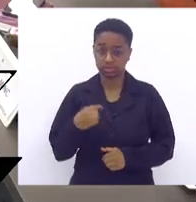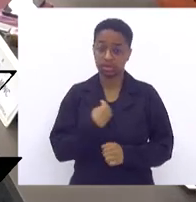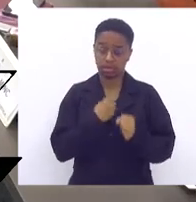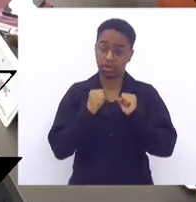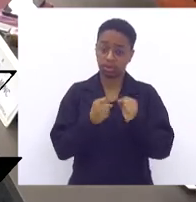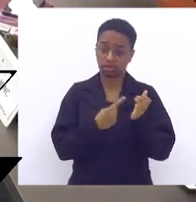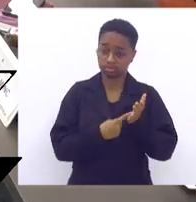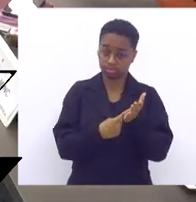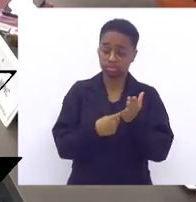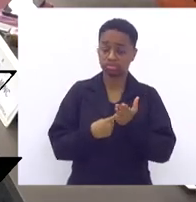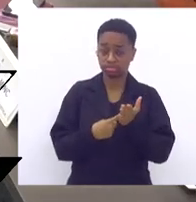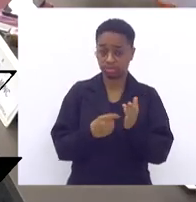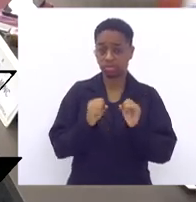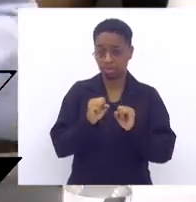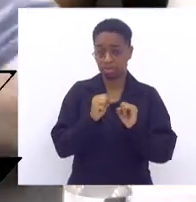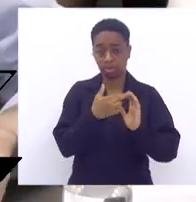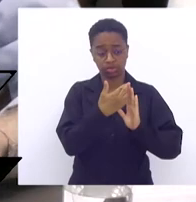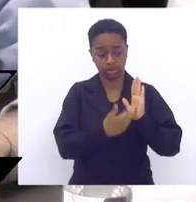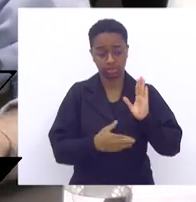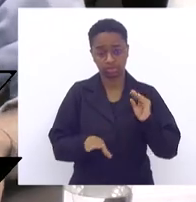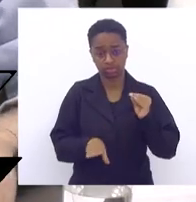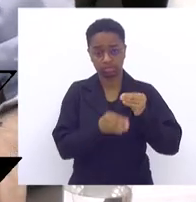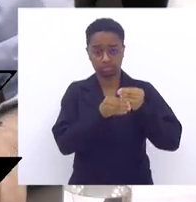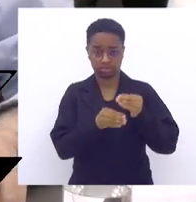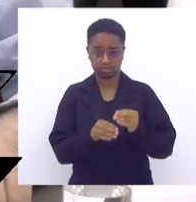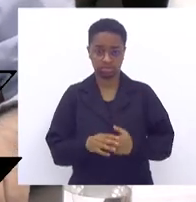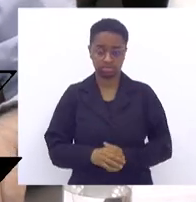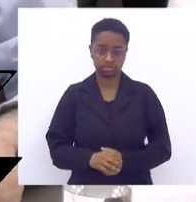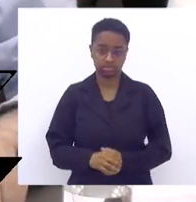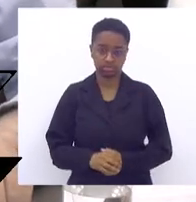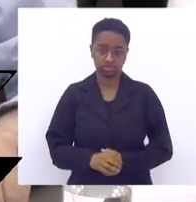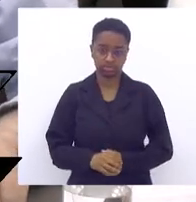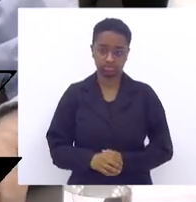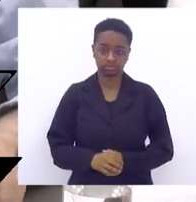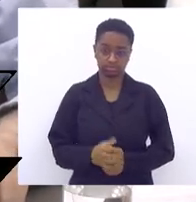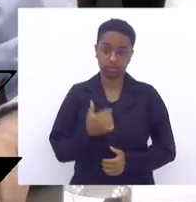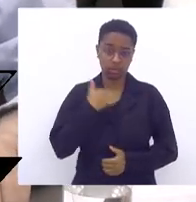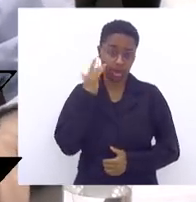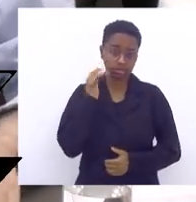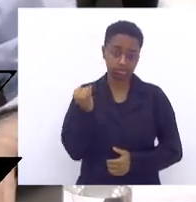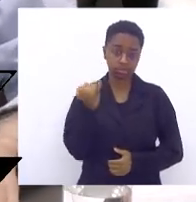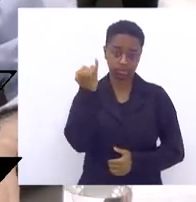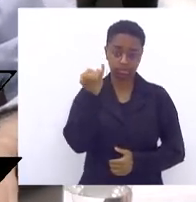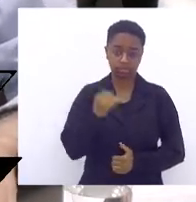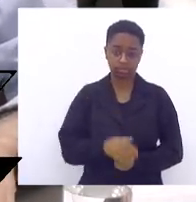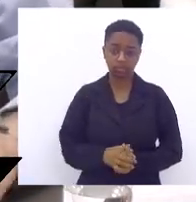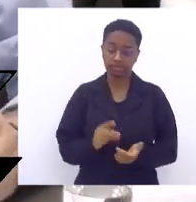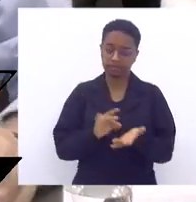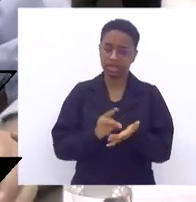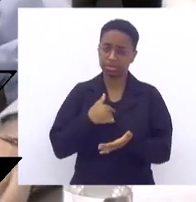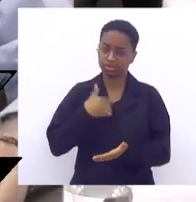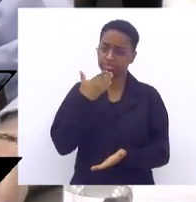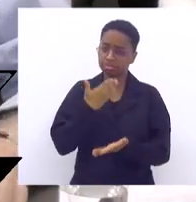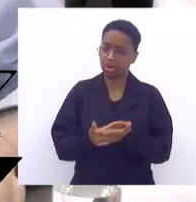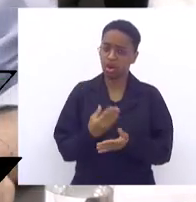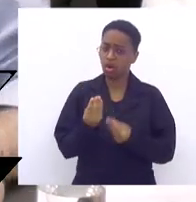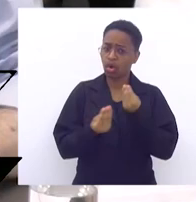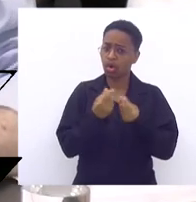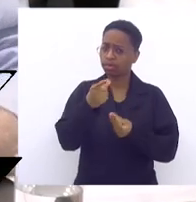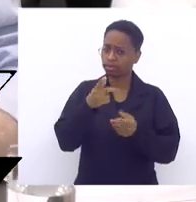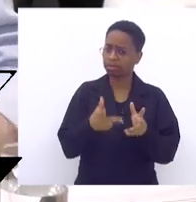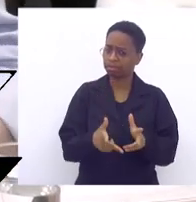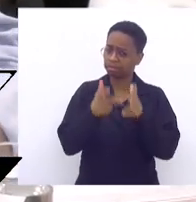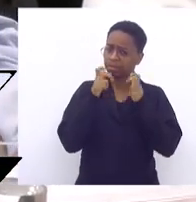o relator, com o apoio do doutor Serginho, nas emendas. Muito pertinente. Aliás, eu fico espantado com a racionalidade de